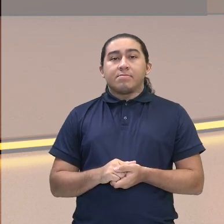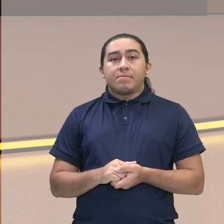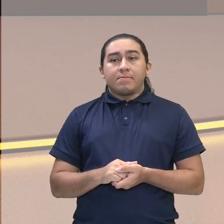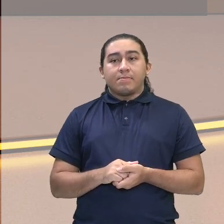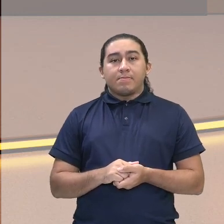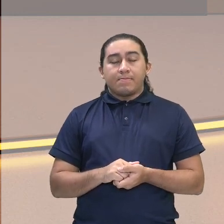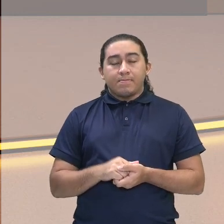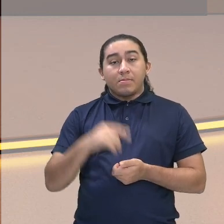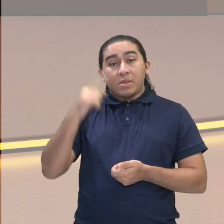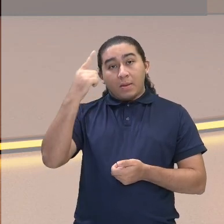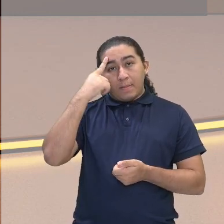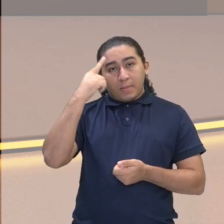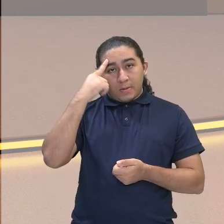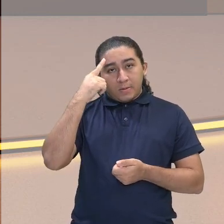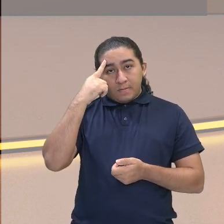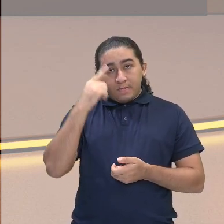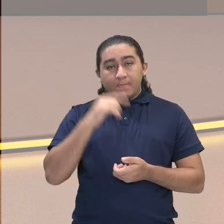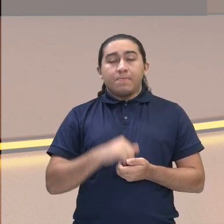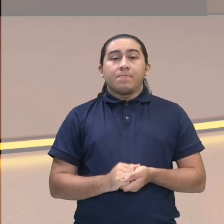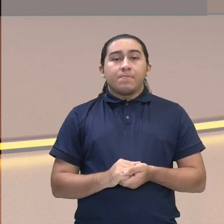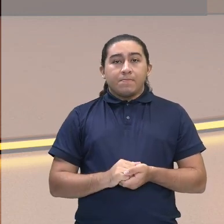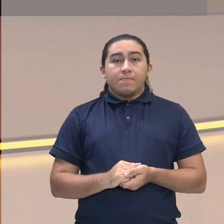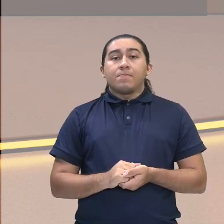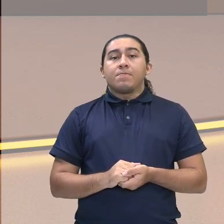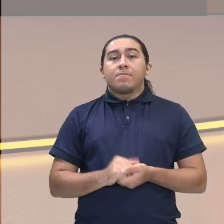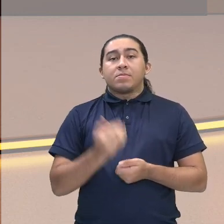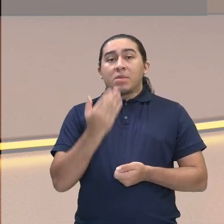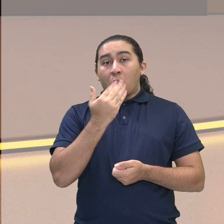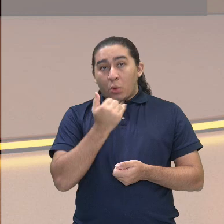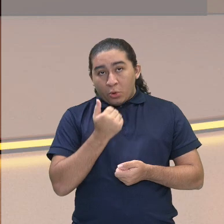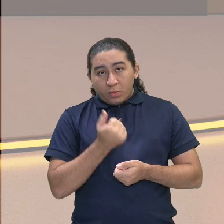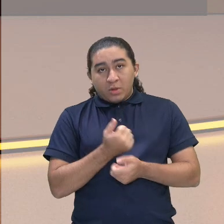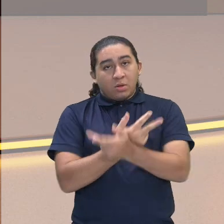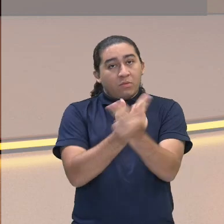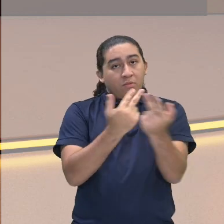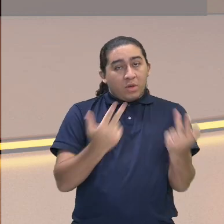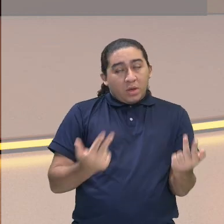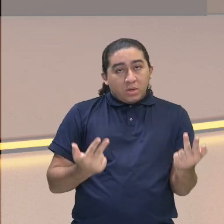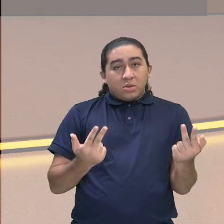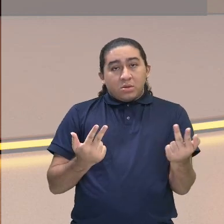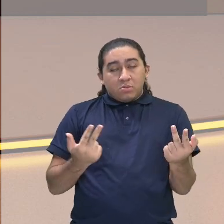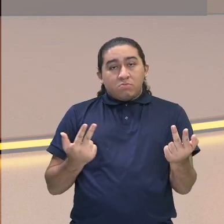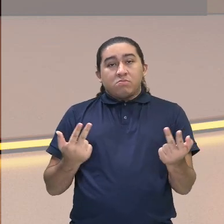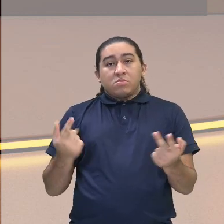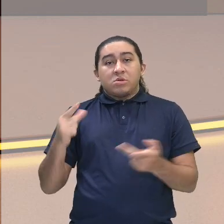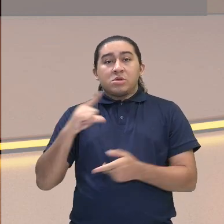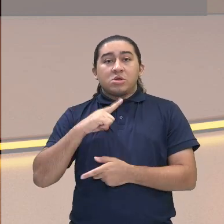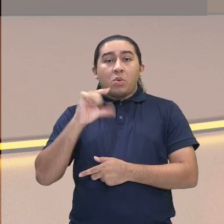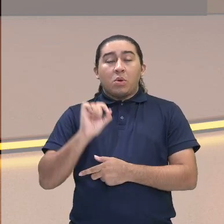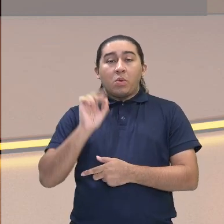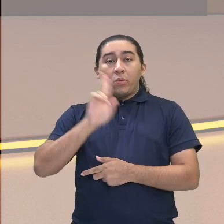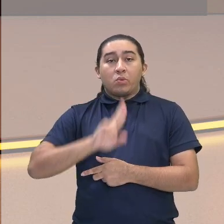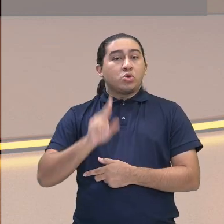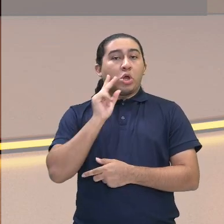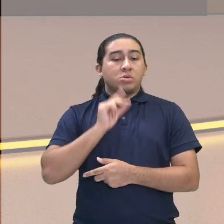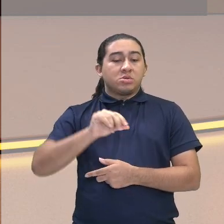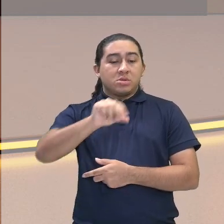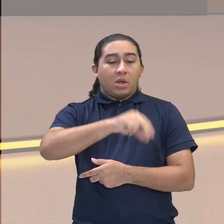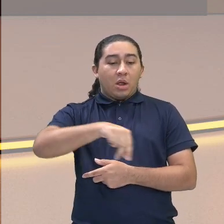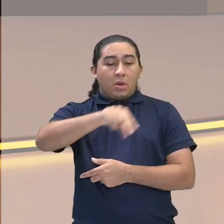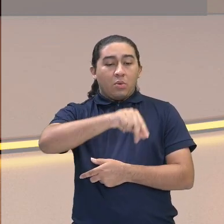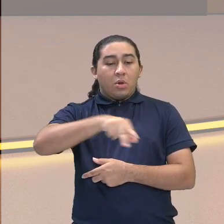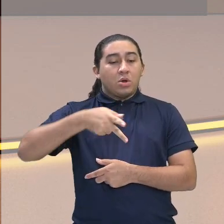que grande parte dos alimentos era mantido através do processo de quê? De salgamento. Por